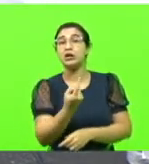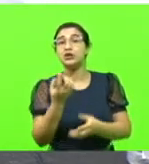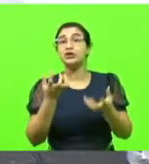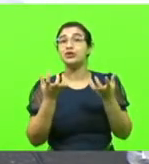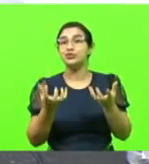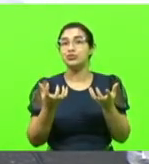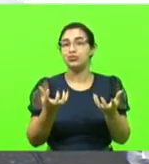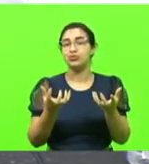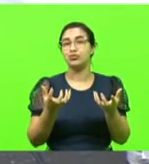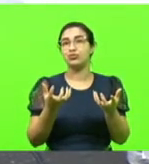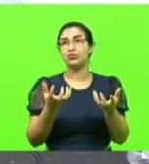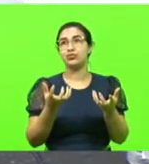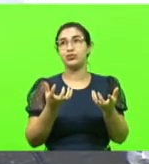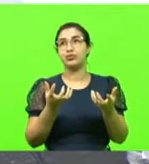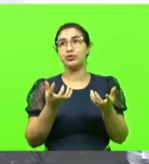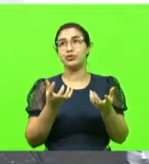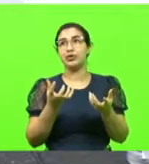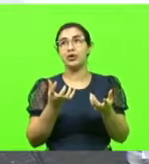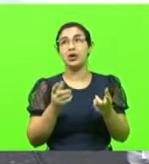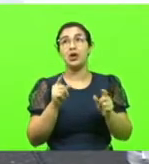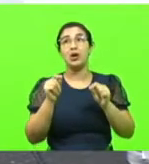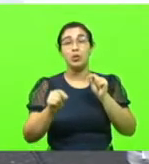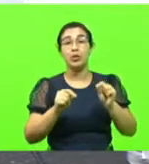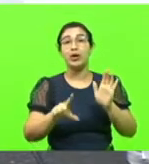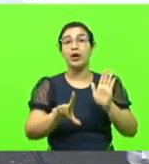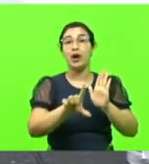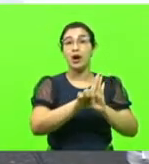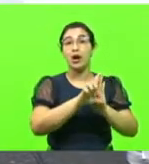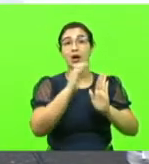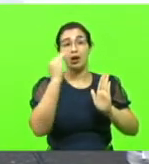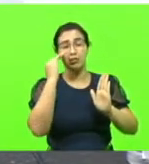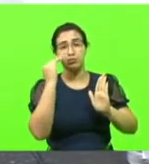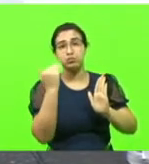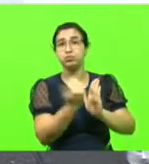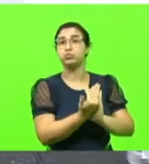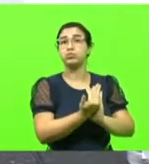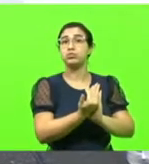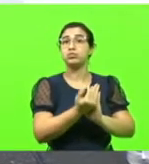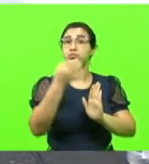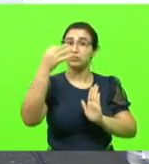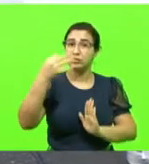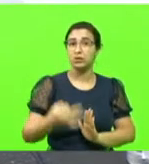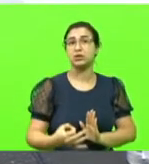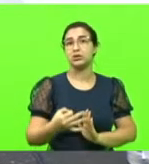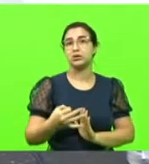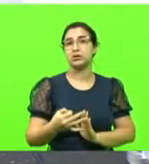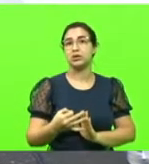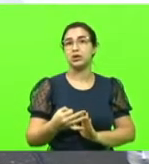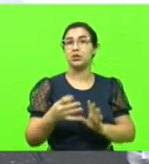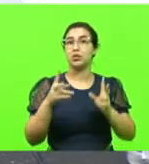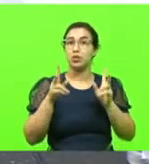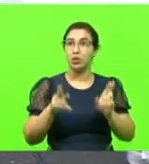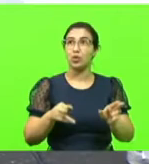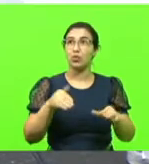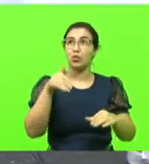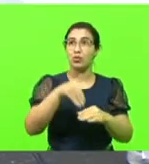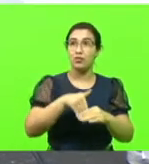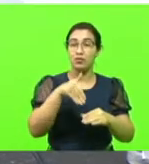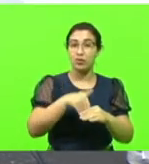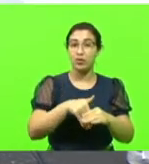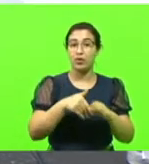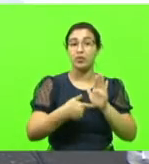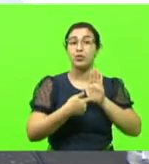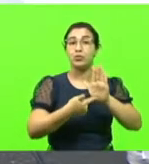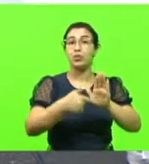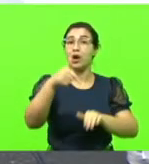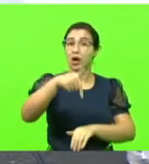e eu acredito que seja assim, é que a lei seja regulamentada como ela foi votada e apresentada aqui na